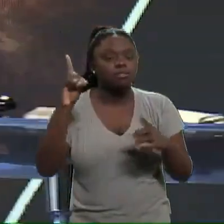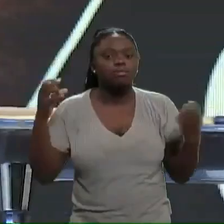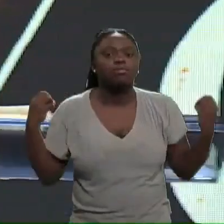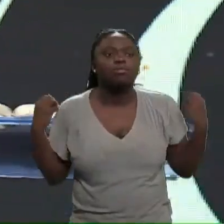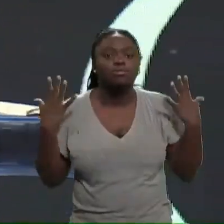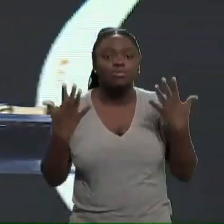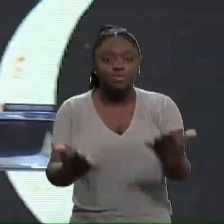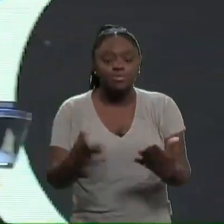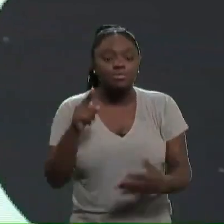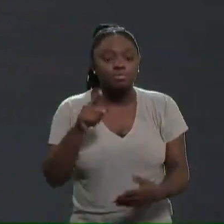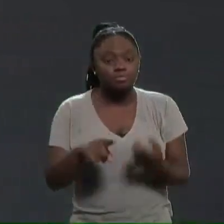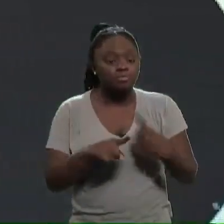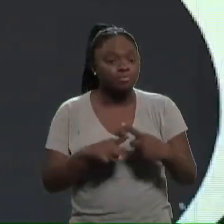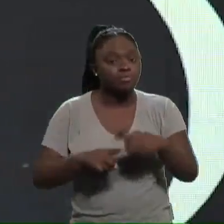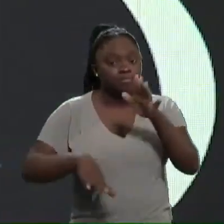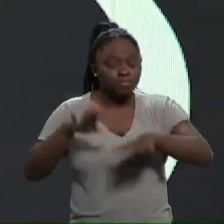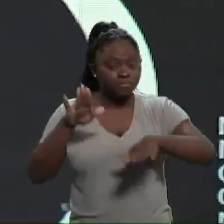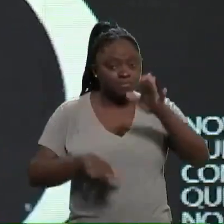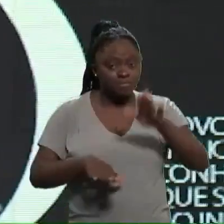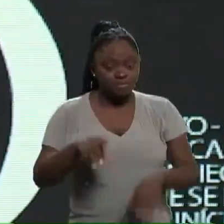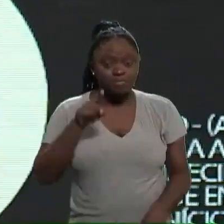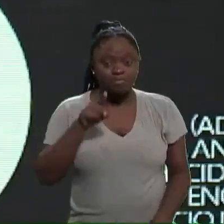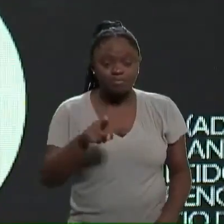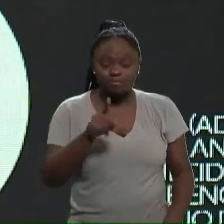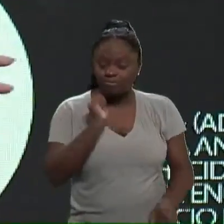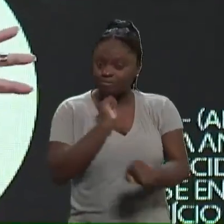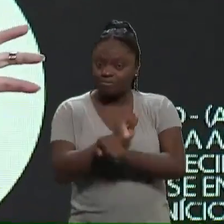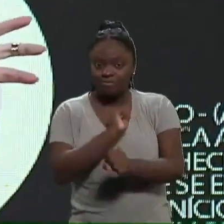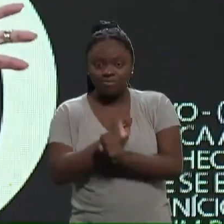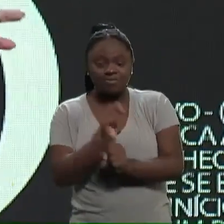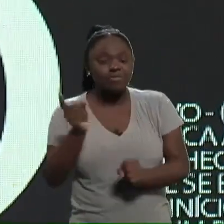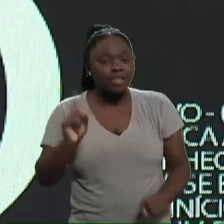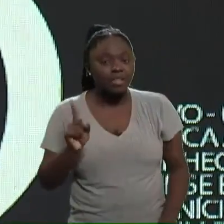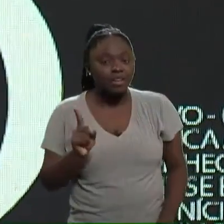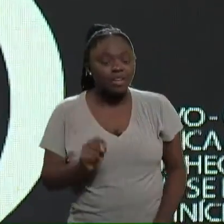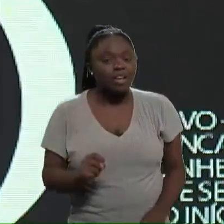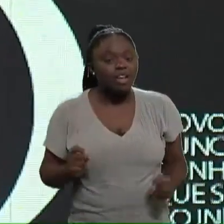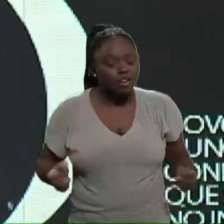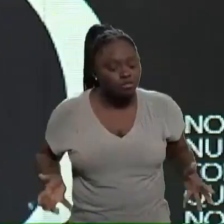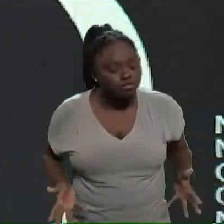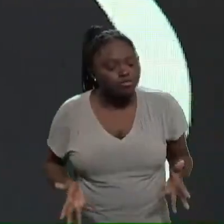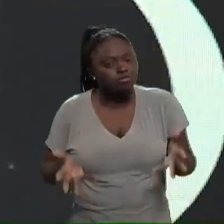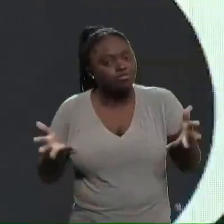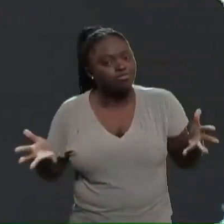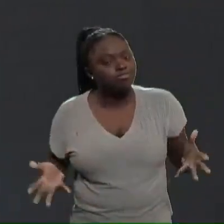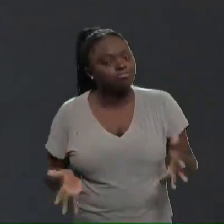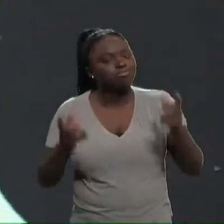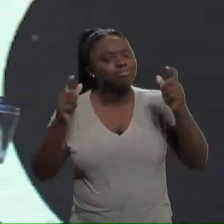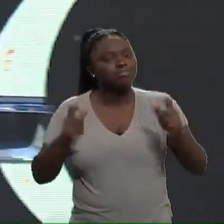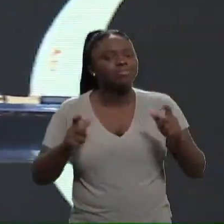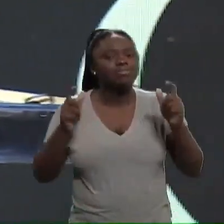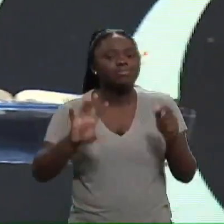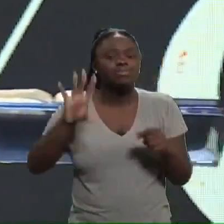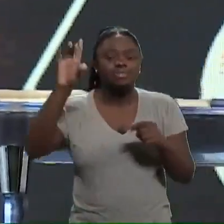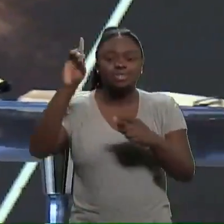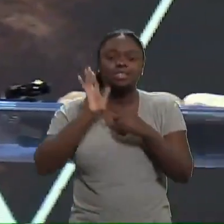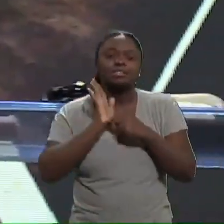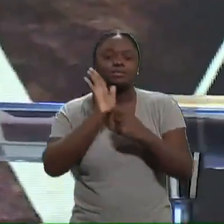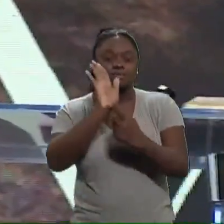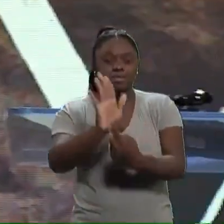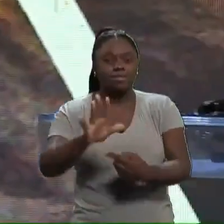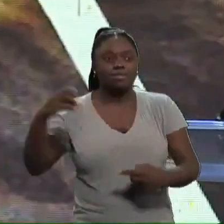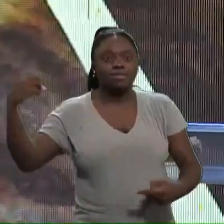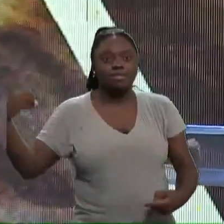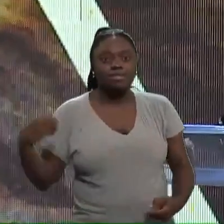depositado em você, porque talvez aquilo que você menos espera é aquilo que vai te introduzir para o lugar aonde Deus vai manifestar